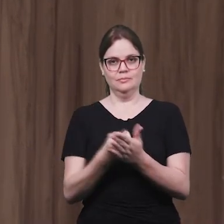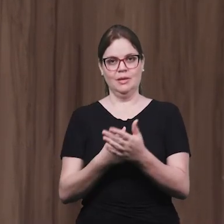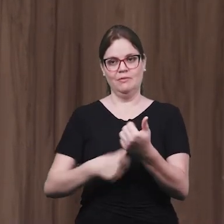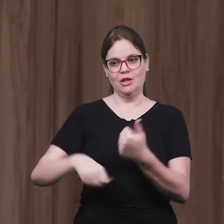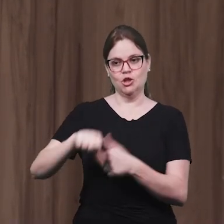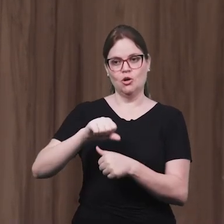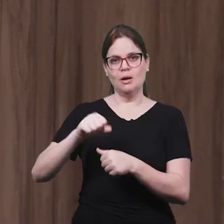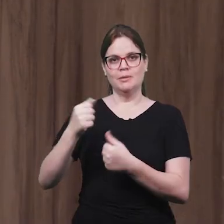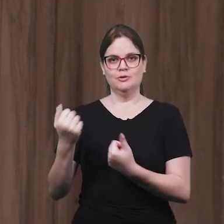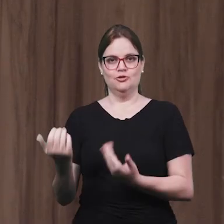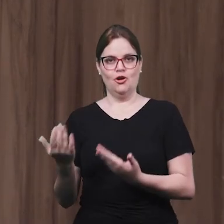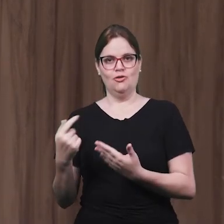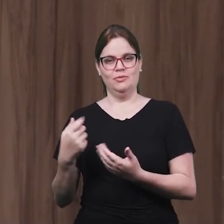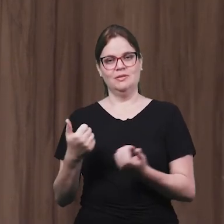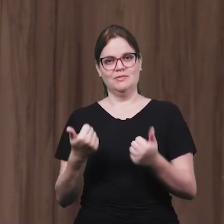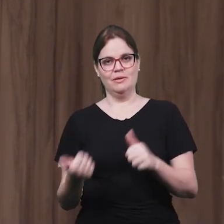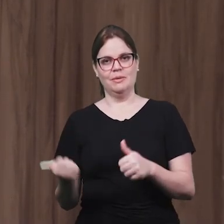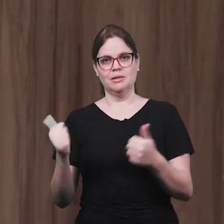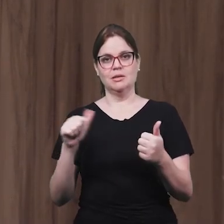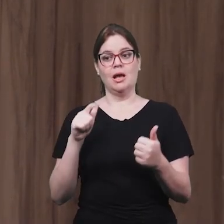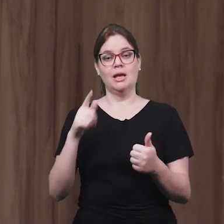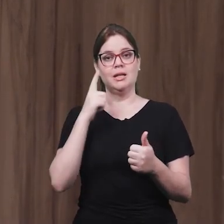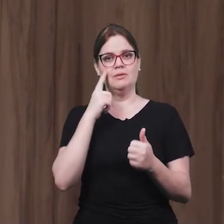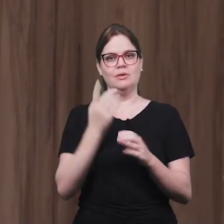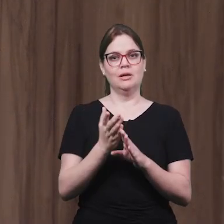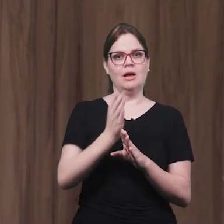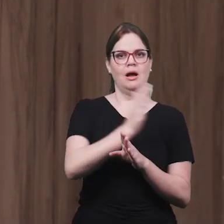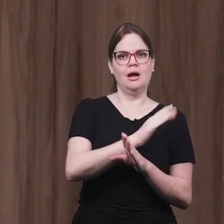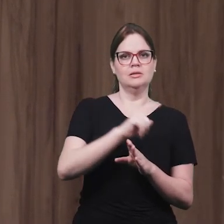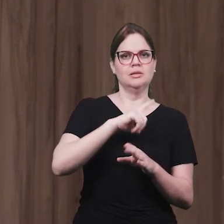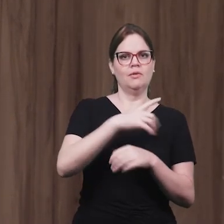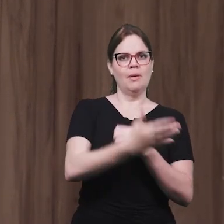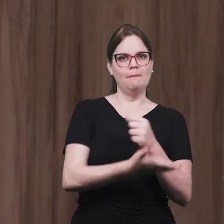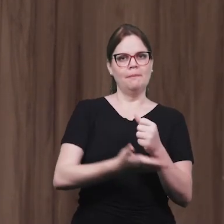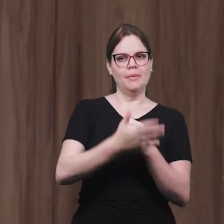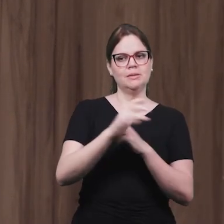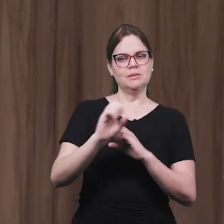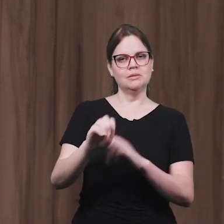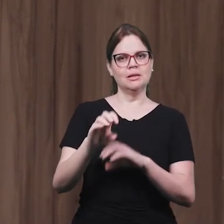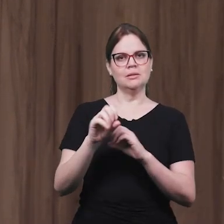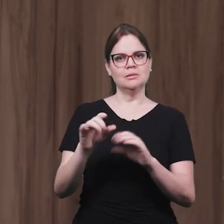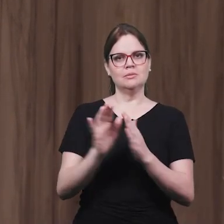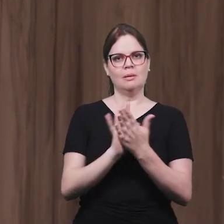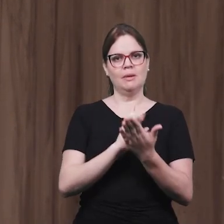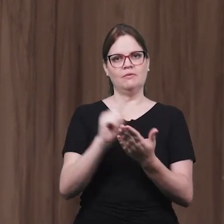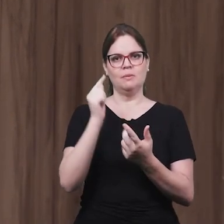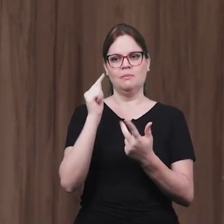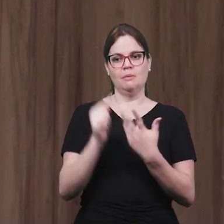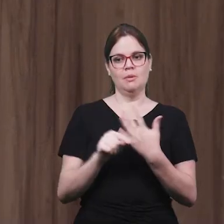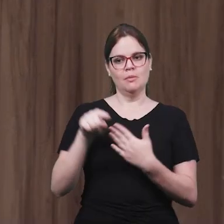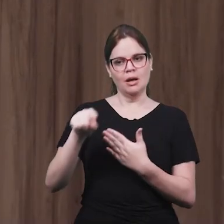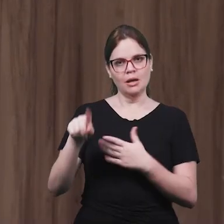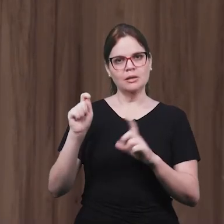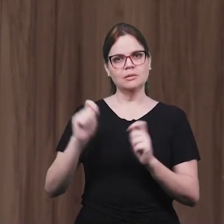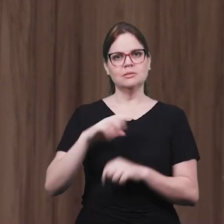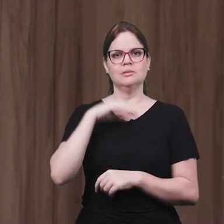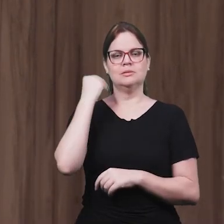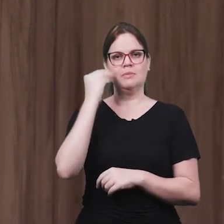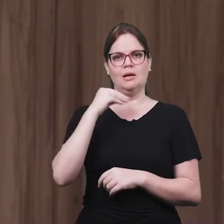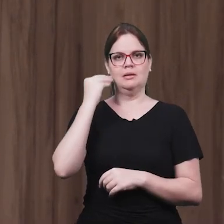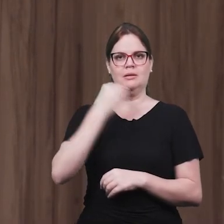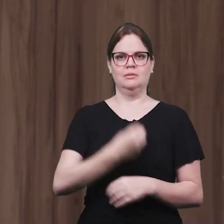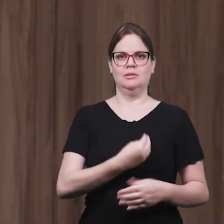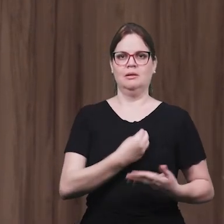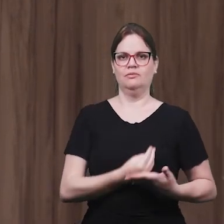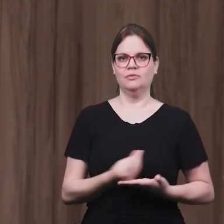jovem, ele possa, com a base do ensino, ele poder ter uma experiência de entrega